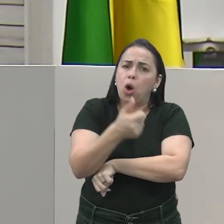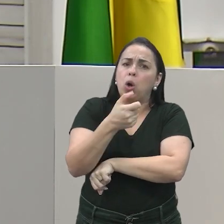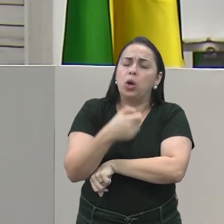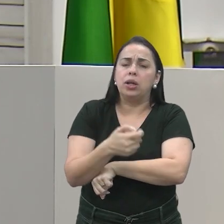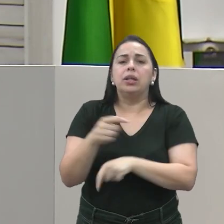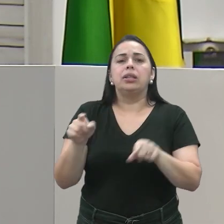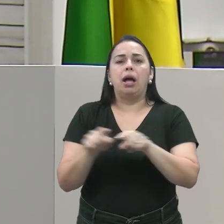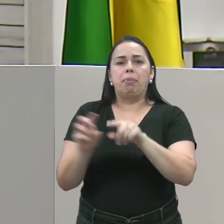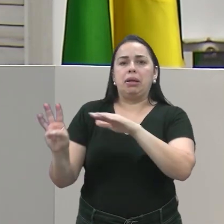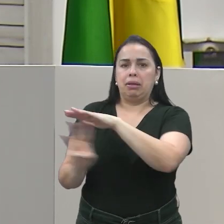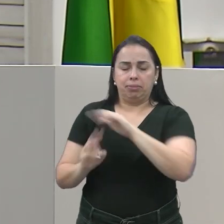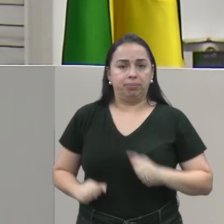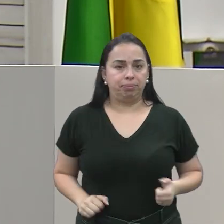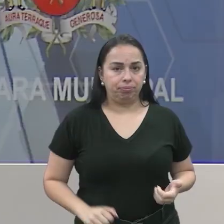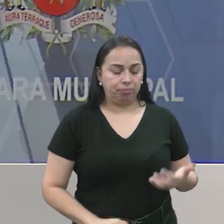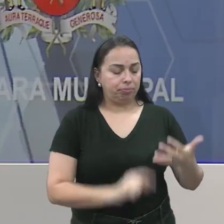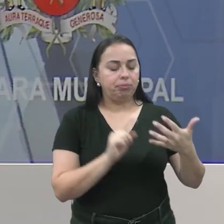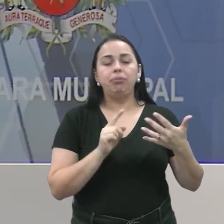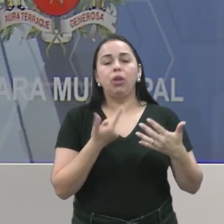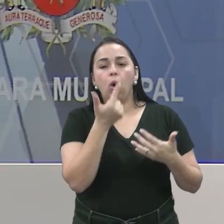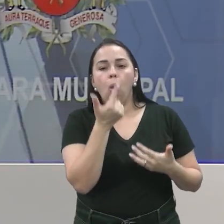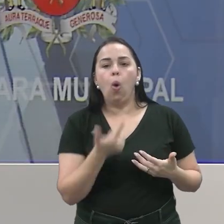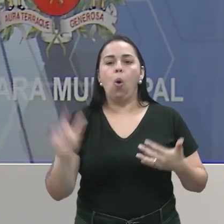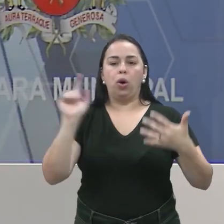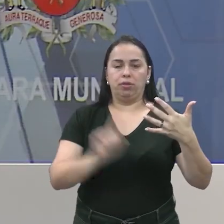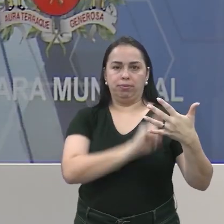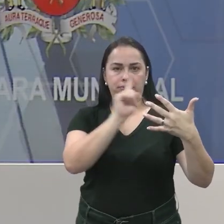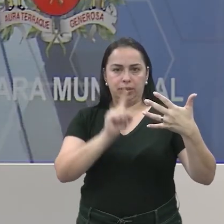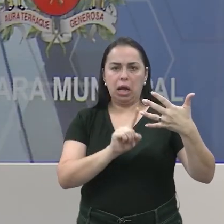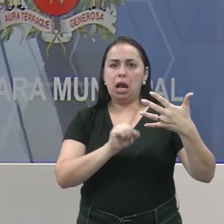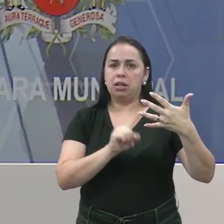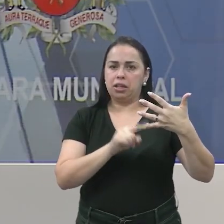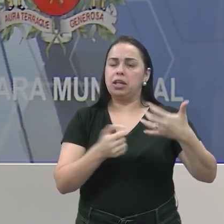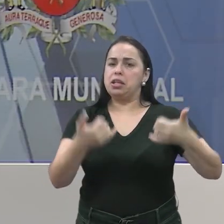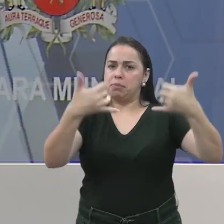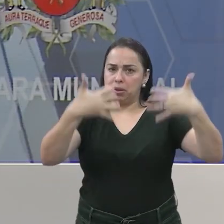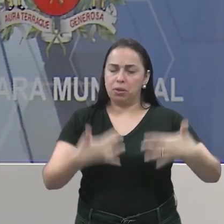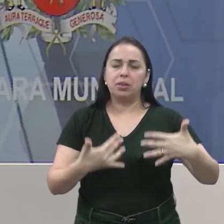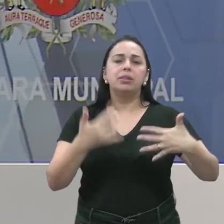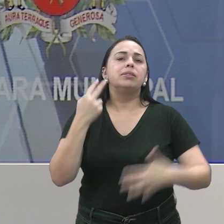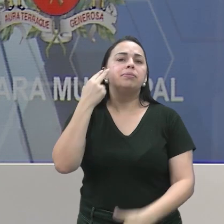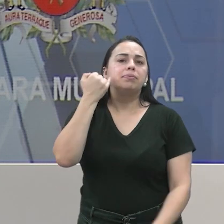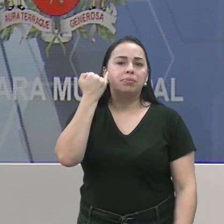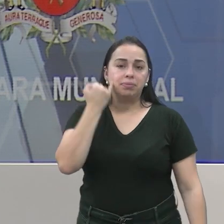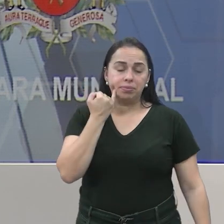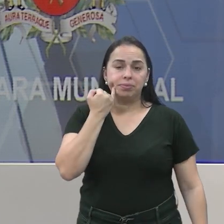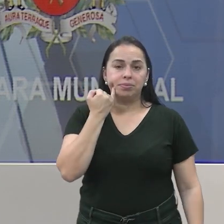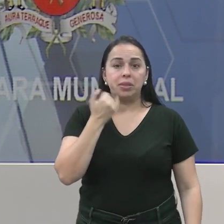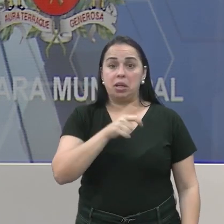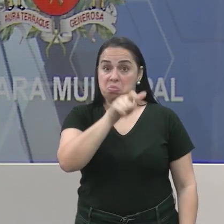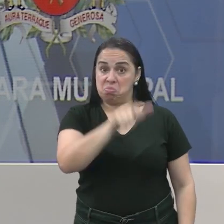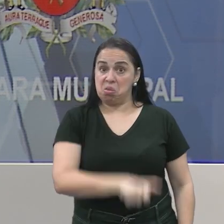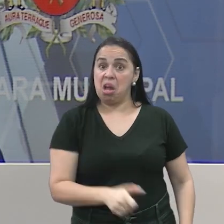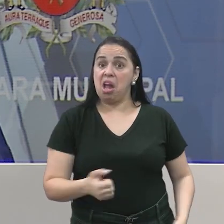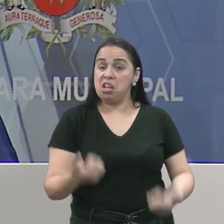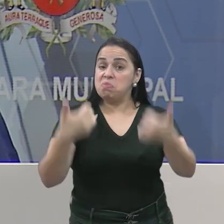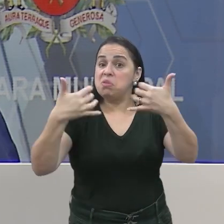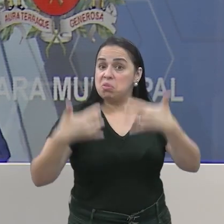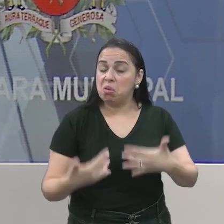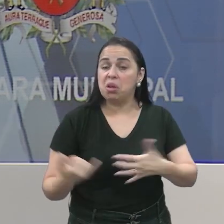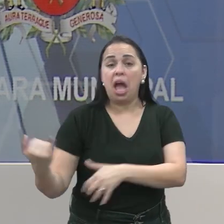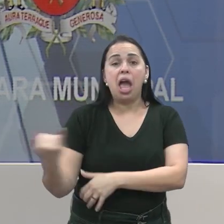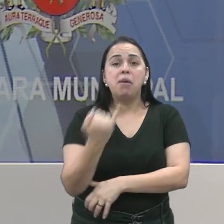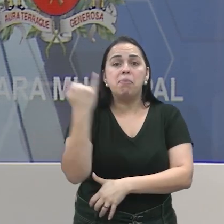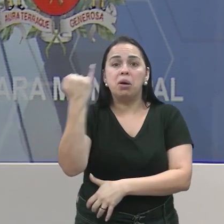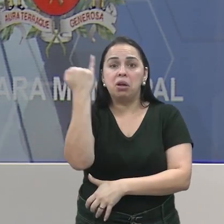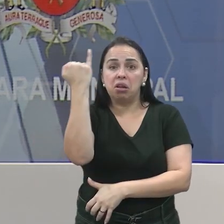eventuais e terceirizado o serviço. Outro parlamentar que falou durante o Pinga Fogo foi o vereador Zé Luiz. Ele defendeu a